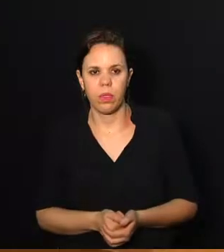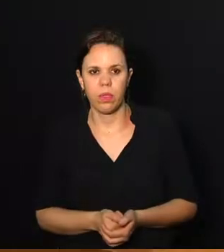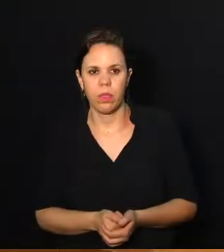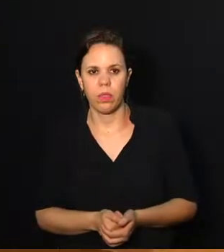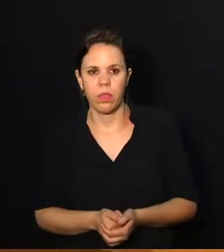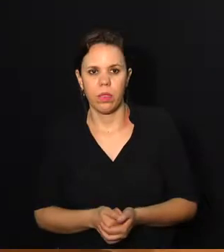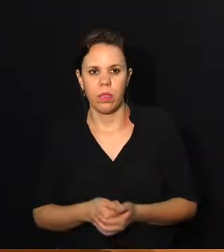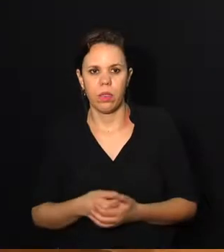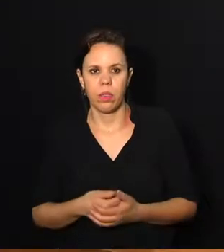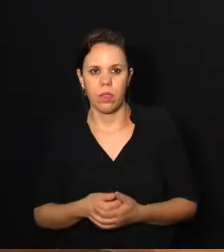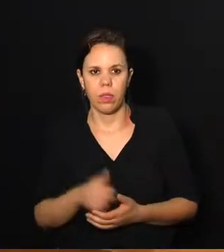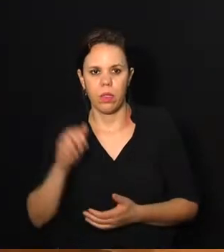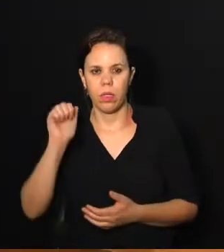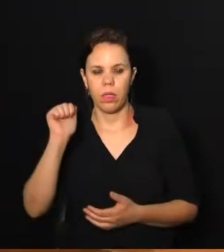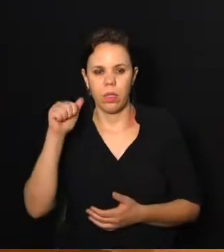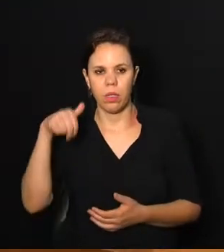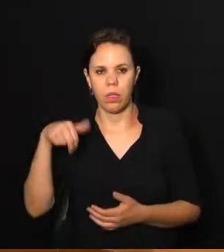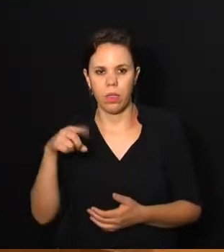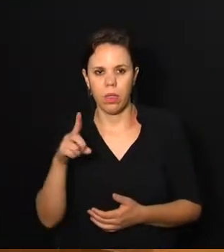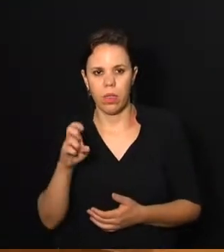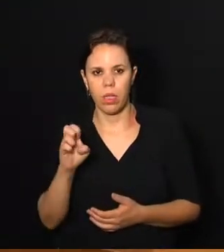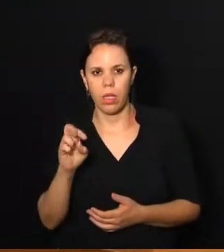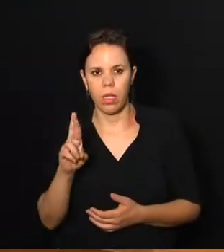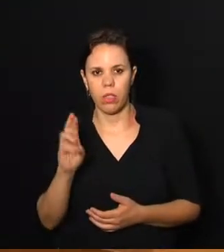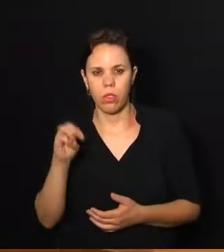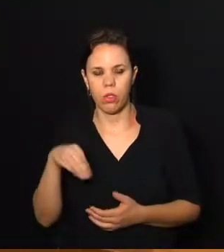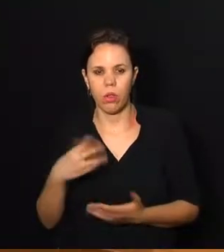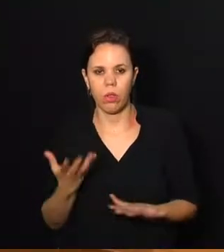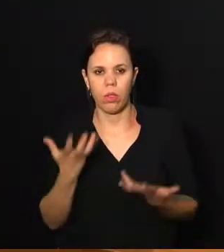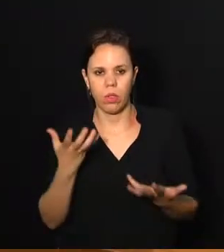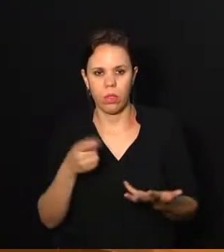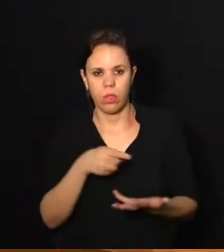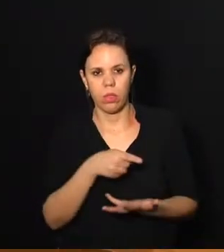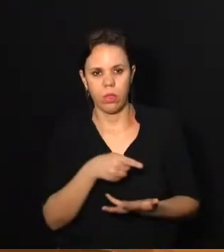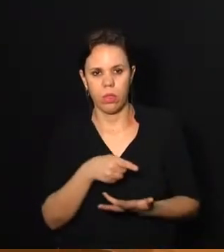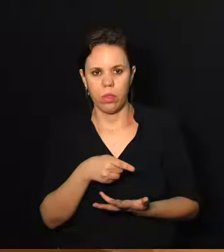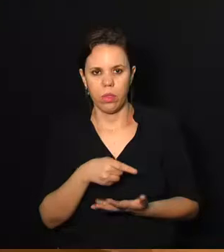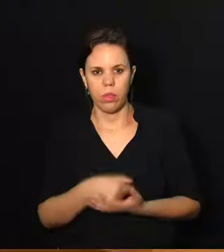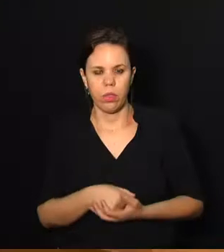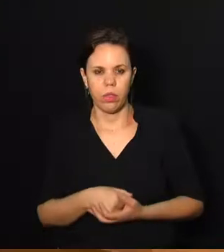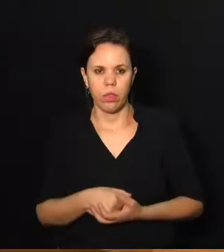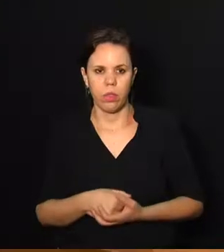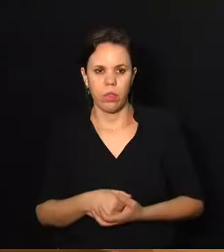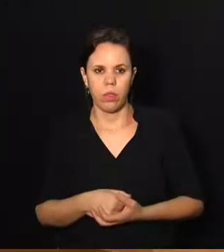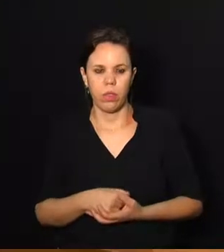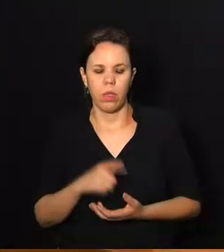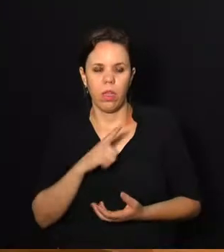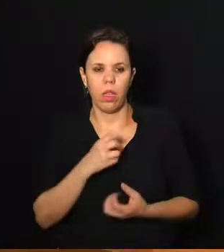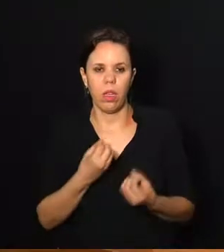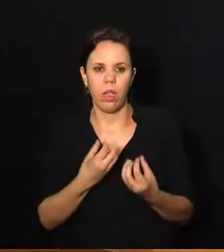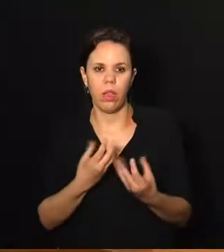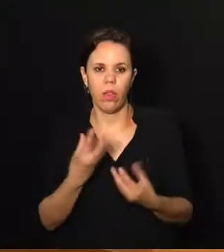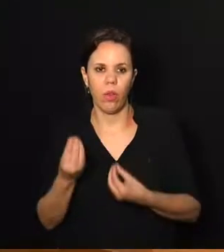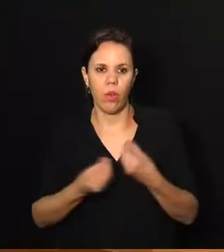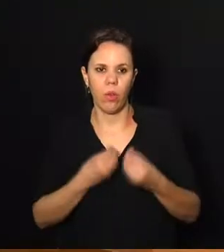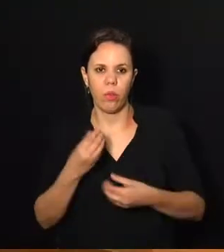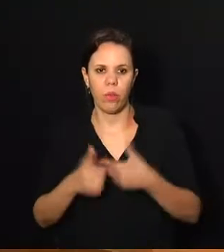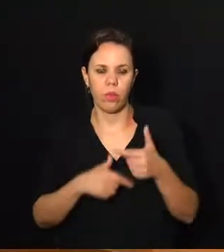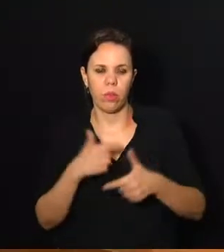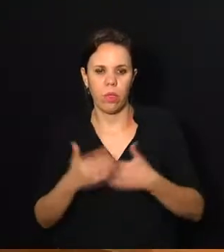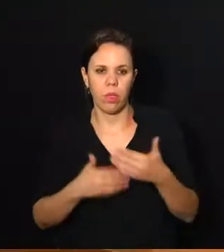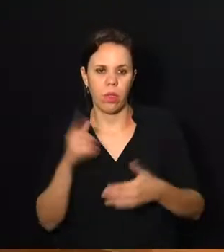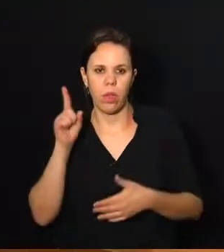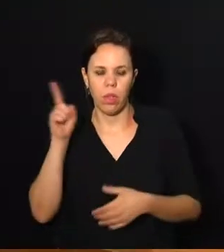só confirmar aqui. O Anderson Gonçalves. E eu queria, Anderson, antes de mais nada, se você tem as informações de como é que está procedendo a questão